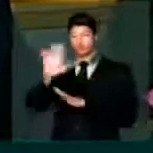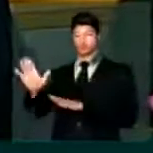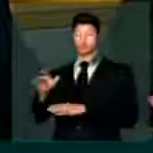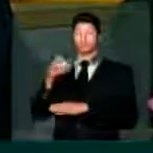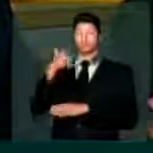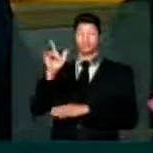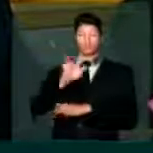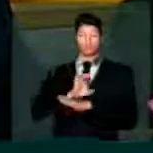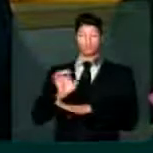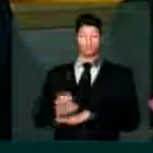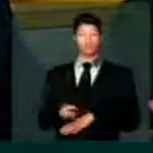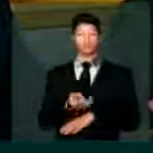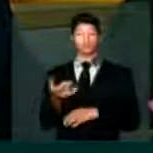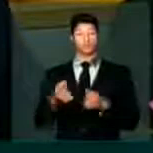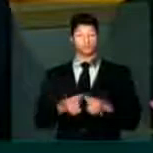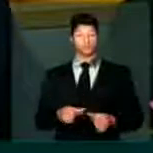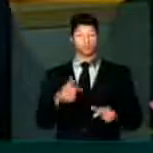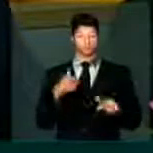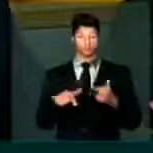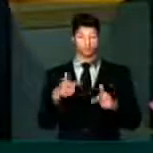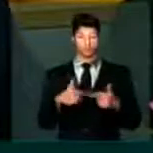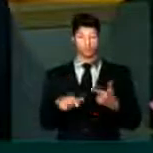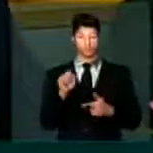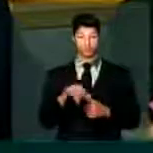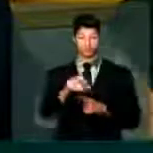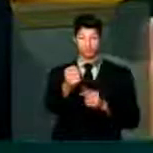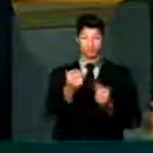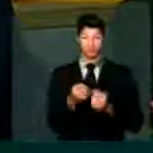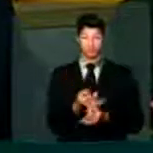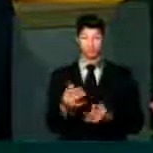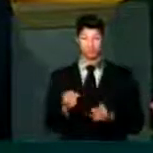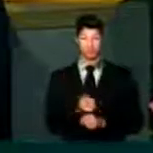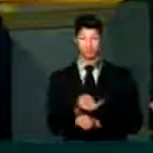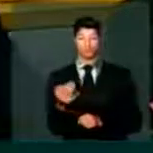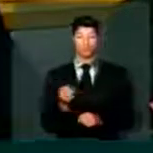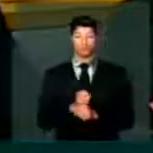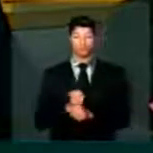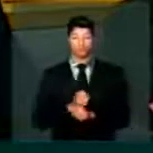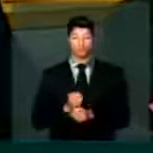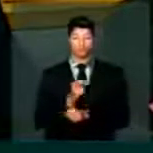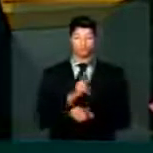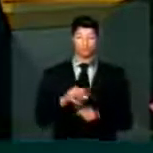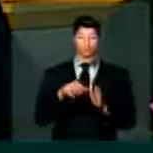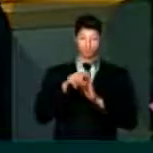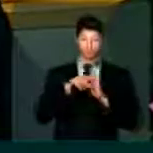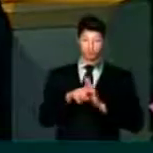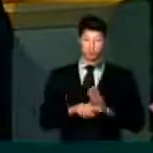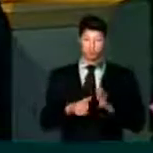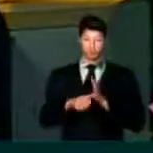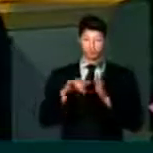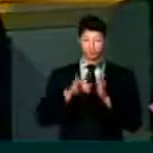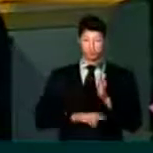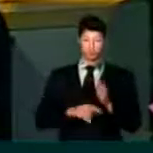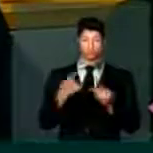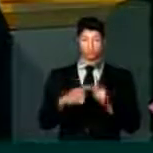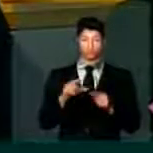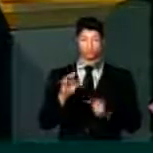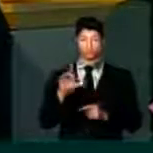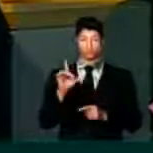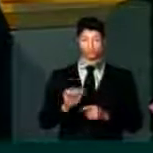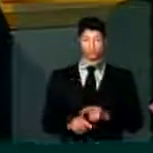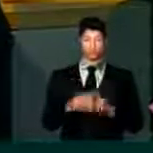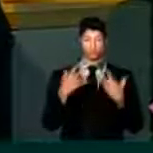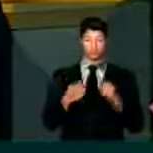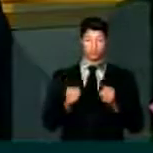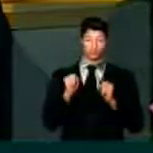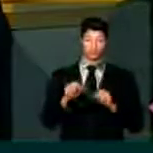são, quantos estão trabalhando hoje, se essa quantidade, quantos anos eles vão levar para analisar toda essa documentação, porque só assim nós